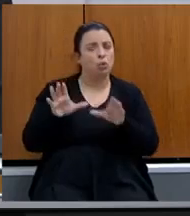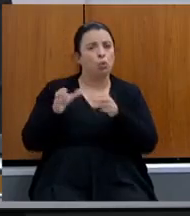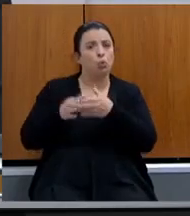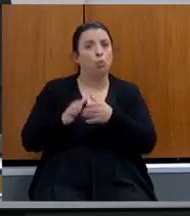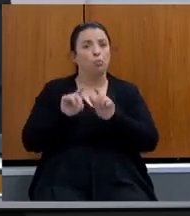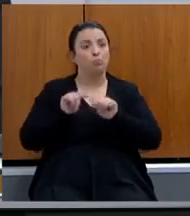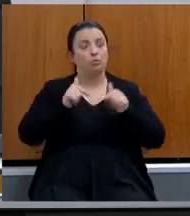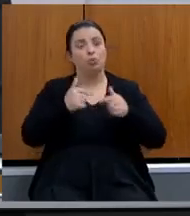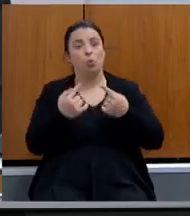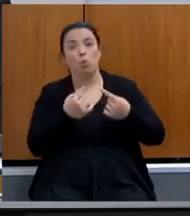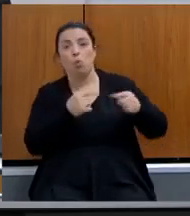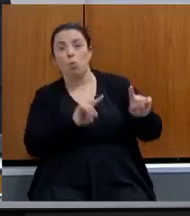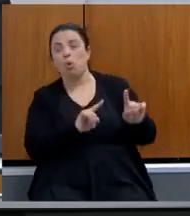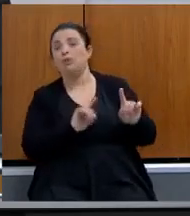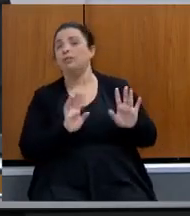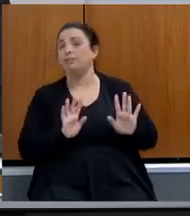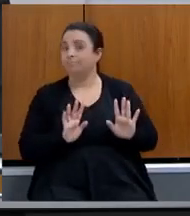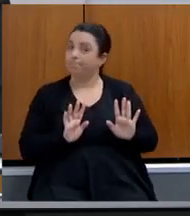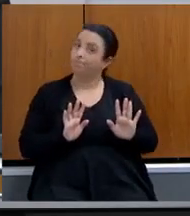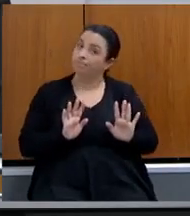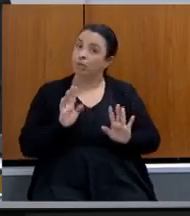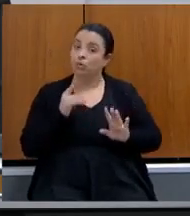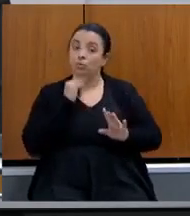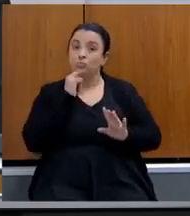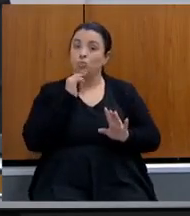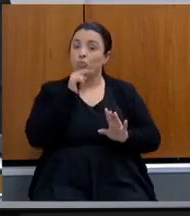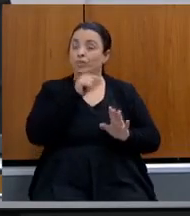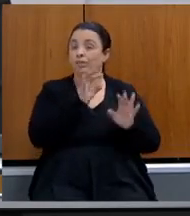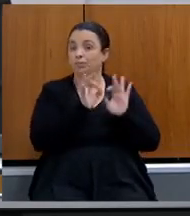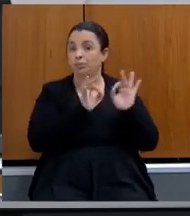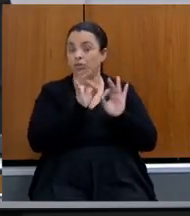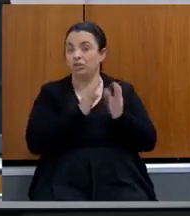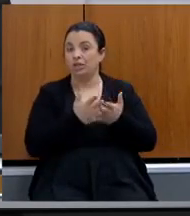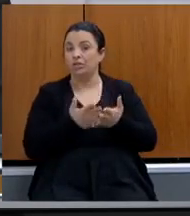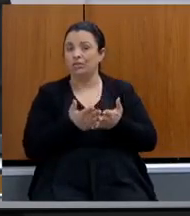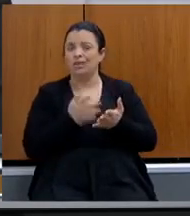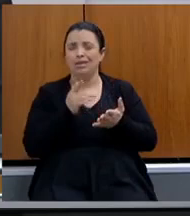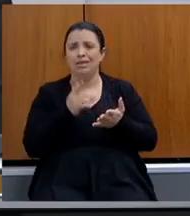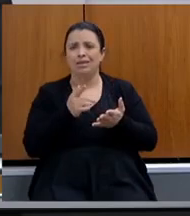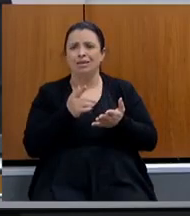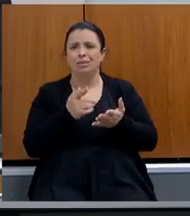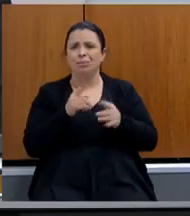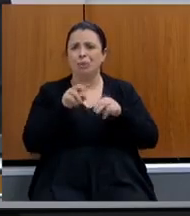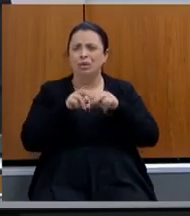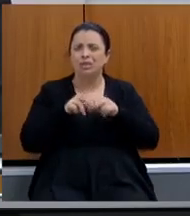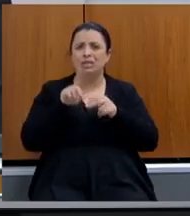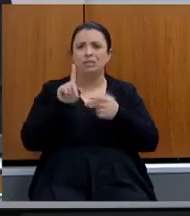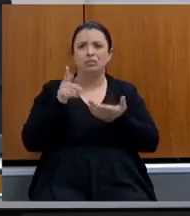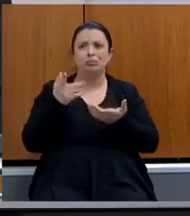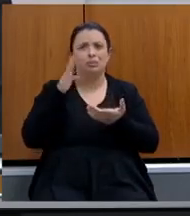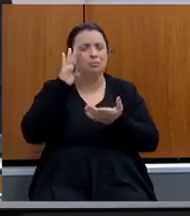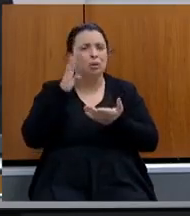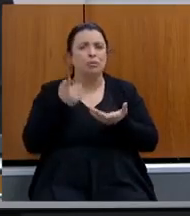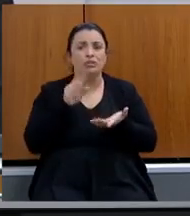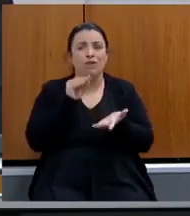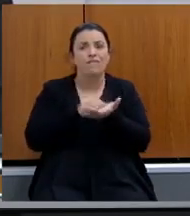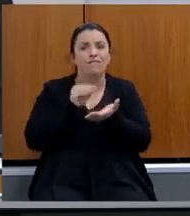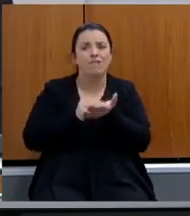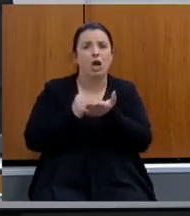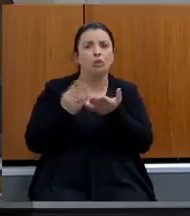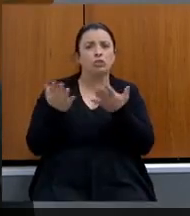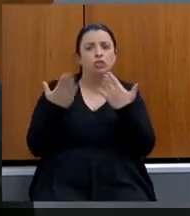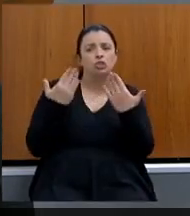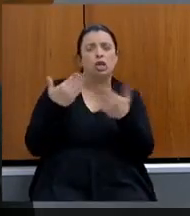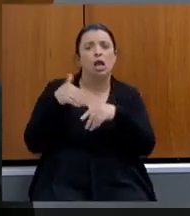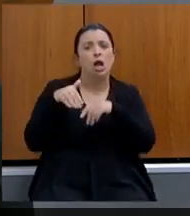mesmo dele comentário bem como nessa falta de diálogo com as três escolas fica as três Caram muito